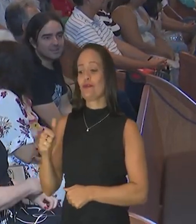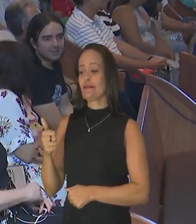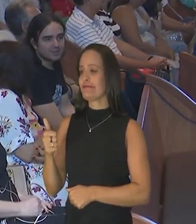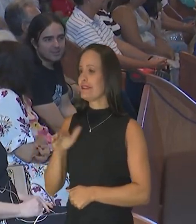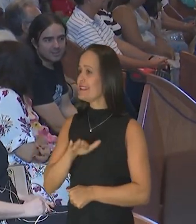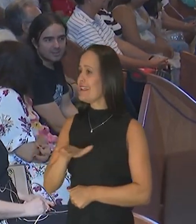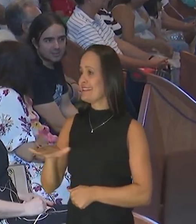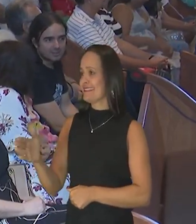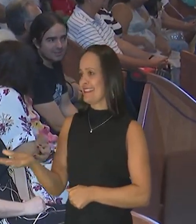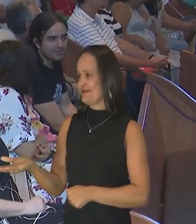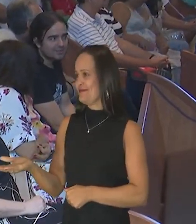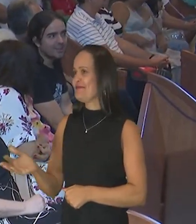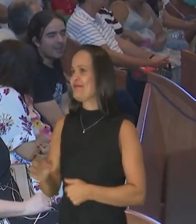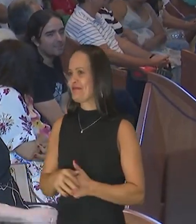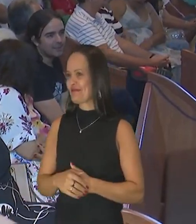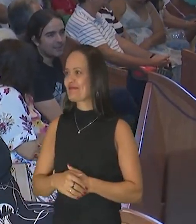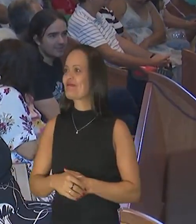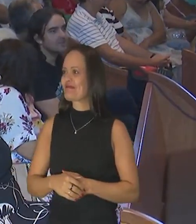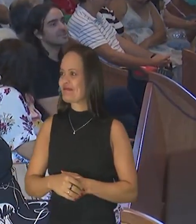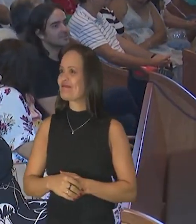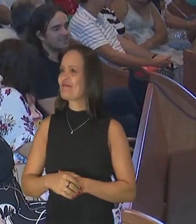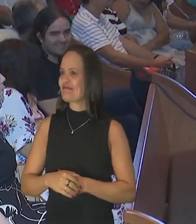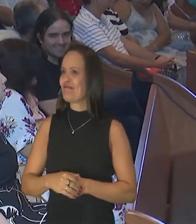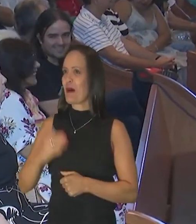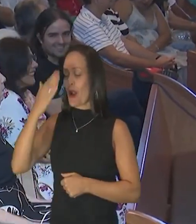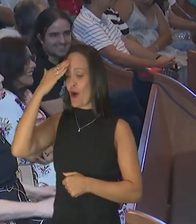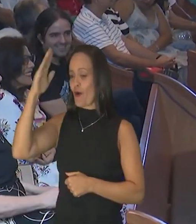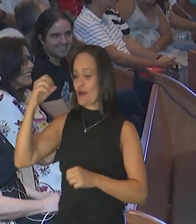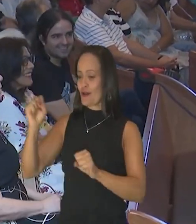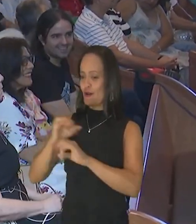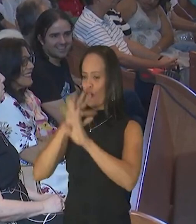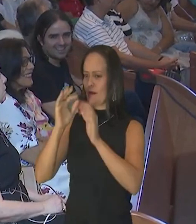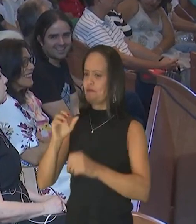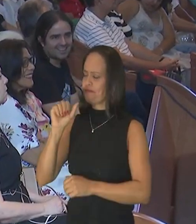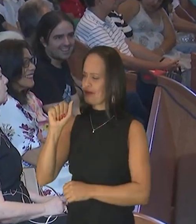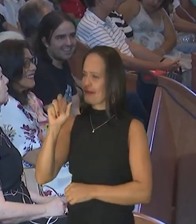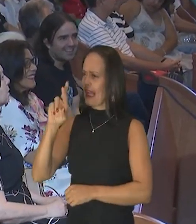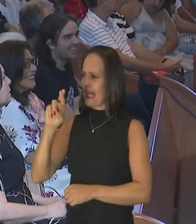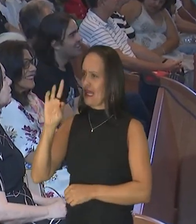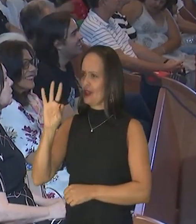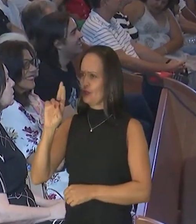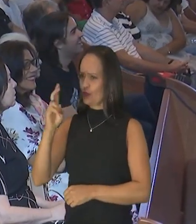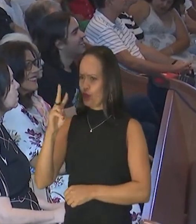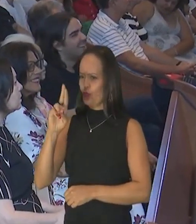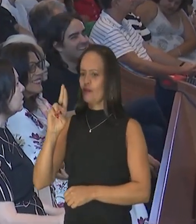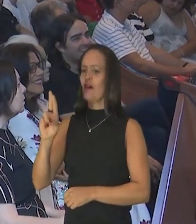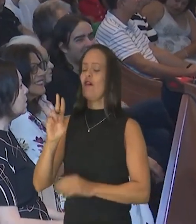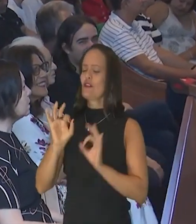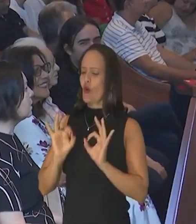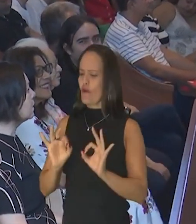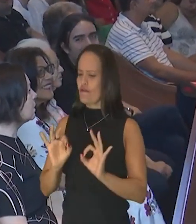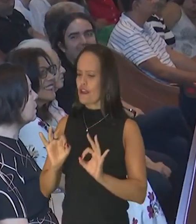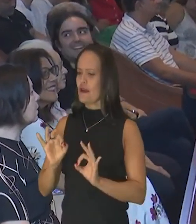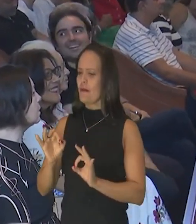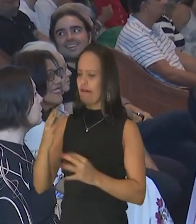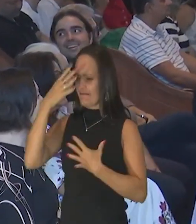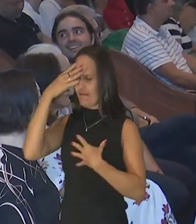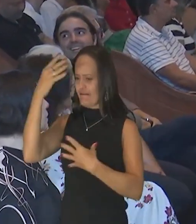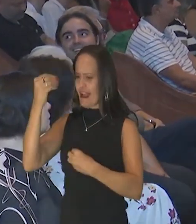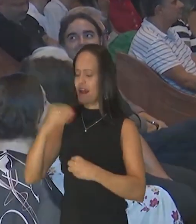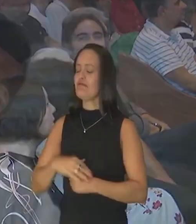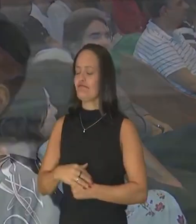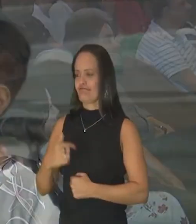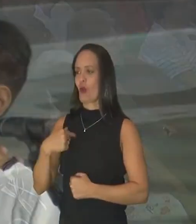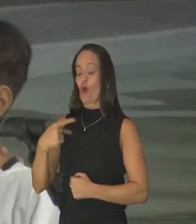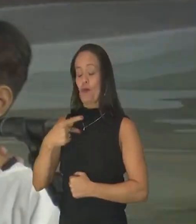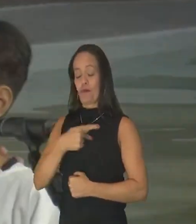criança, para a honra e glória do nome do Senhor. Arthur, você confirma a sua pública profissão de fé? Sim. Como